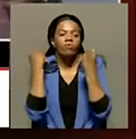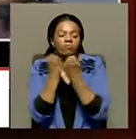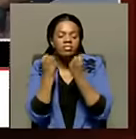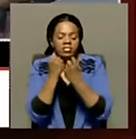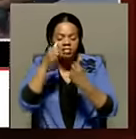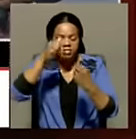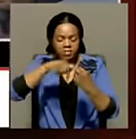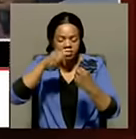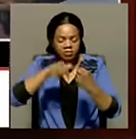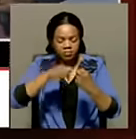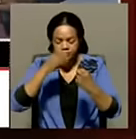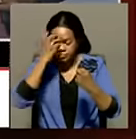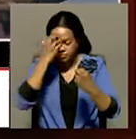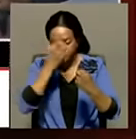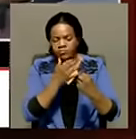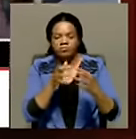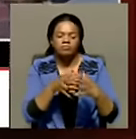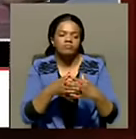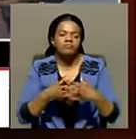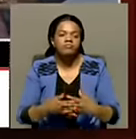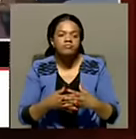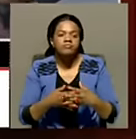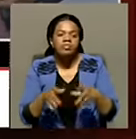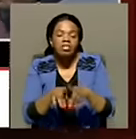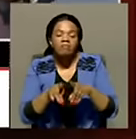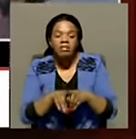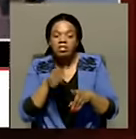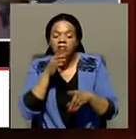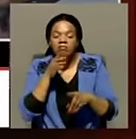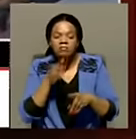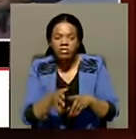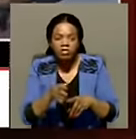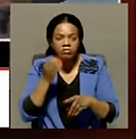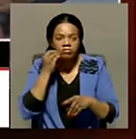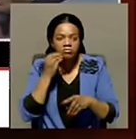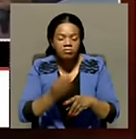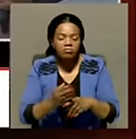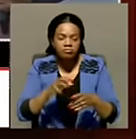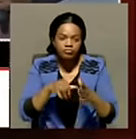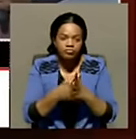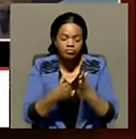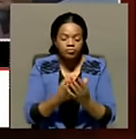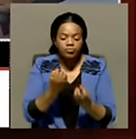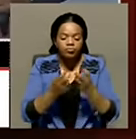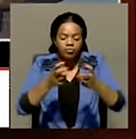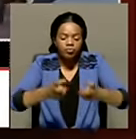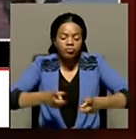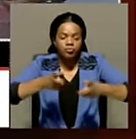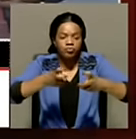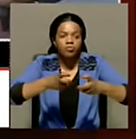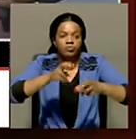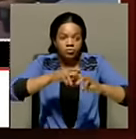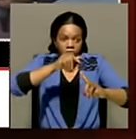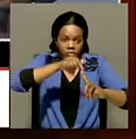Já que dissemos várias vezes que o Corredor do Lobito é um destes investimentos, nomeadamente